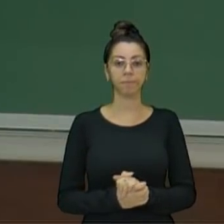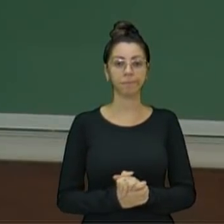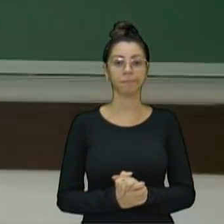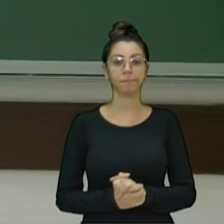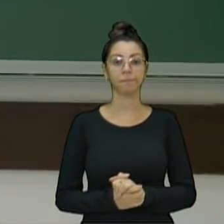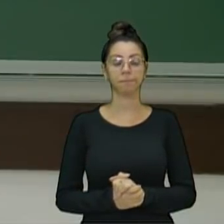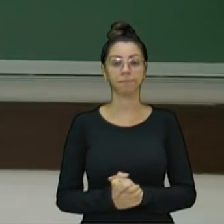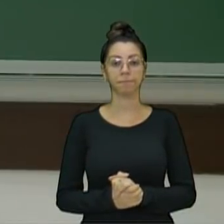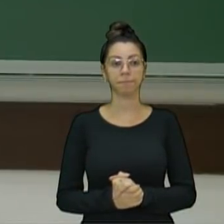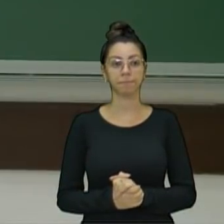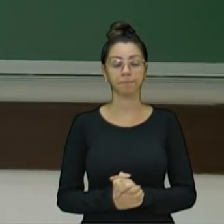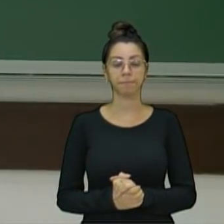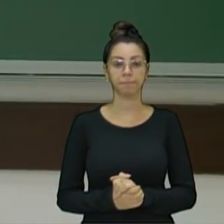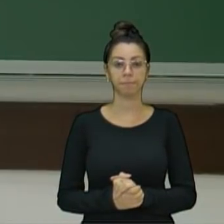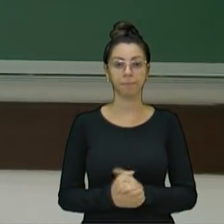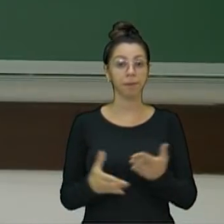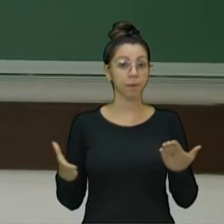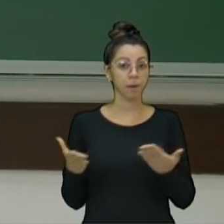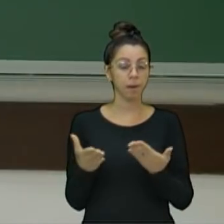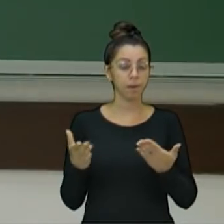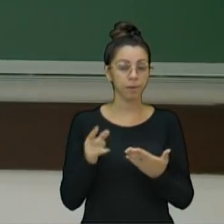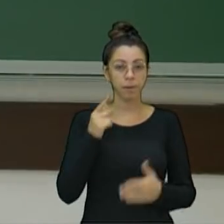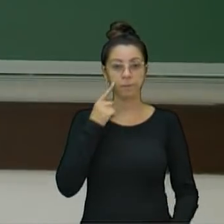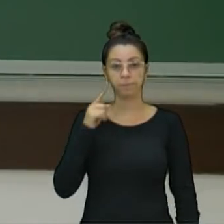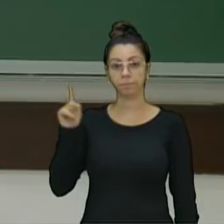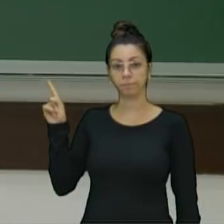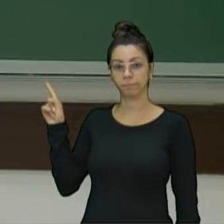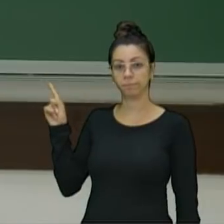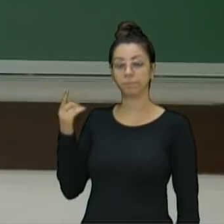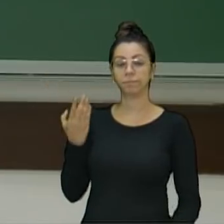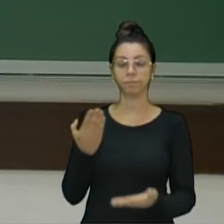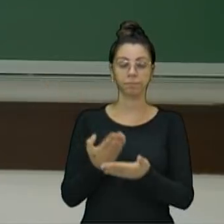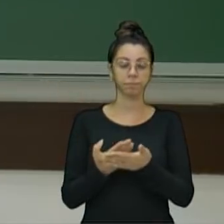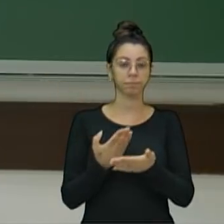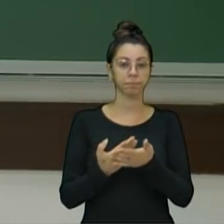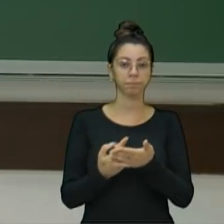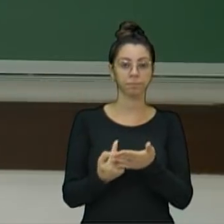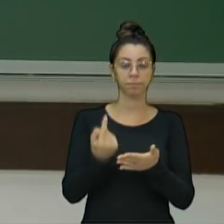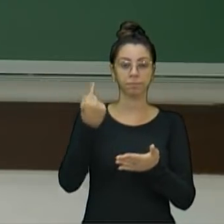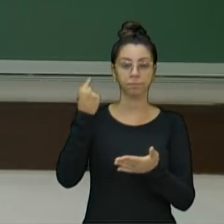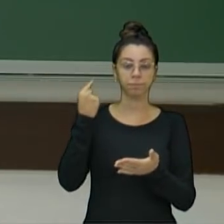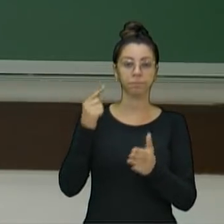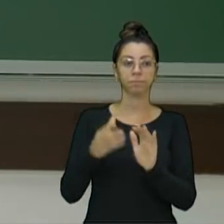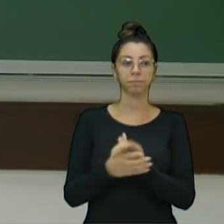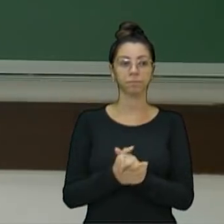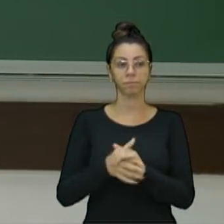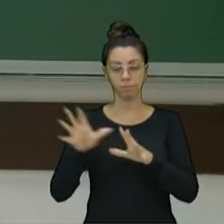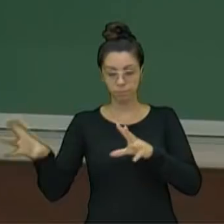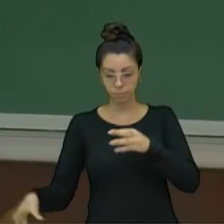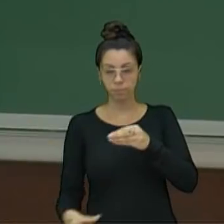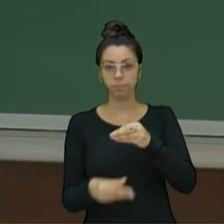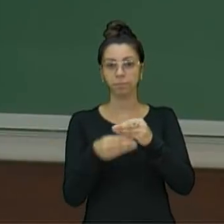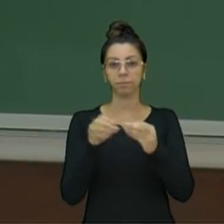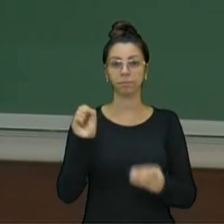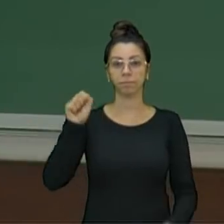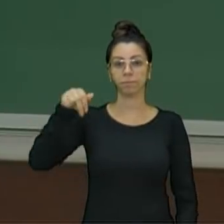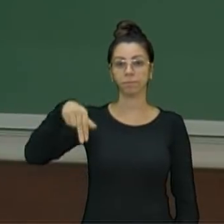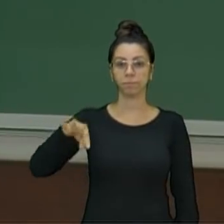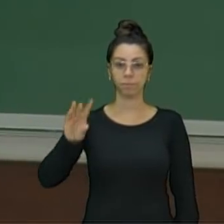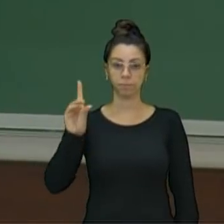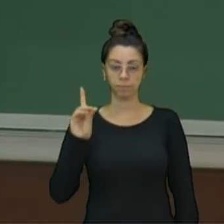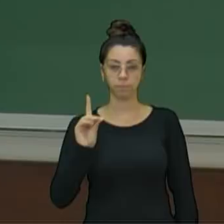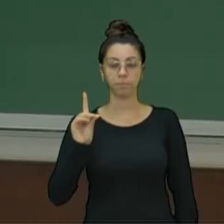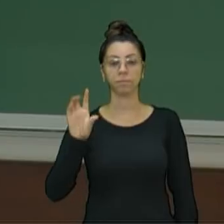Revisando todas as linking words que nós estudamos aí nas nossas últimas aulas, a gente tem a de adição, que é o and,